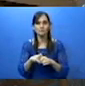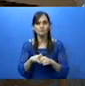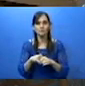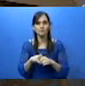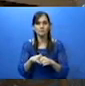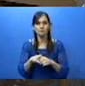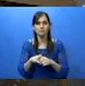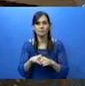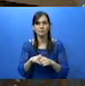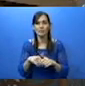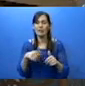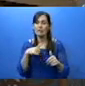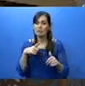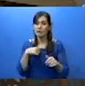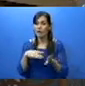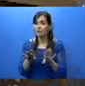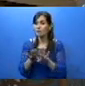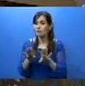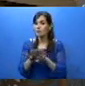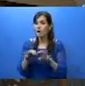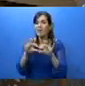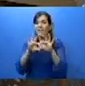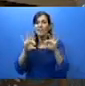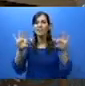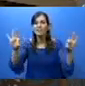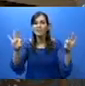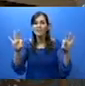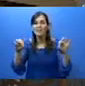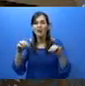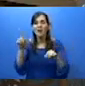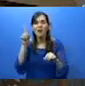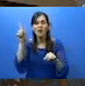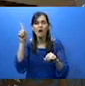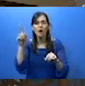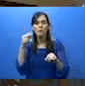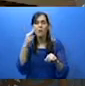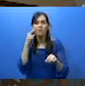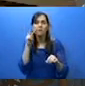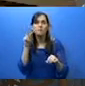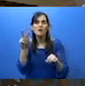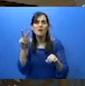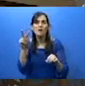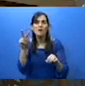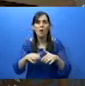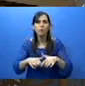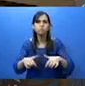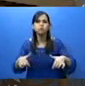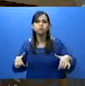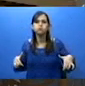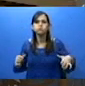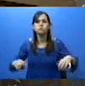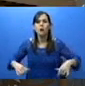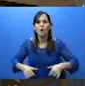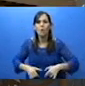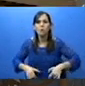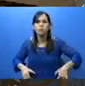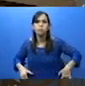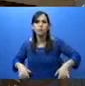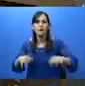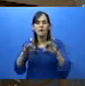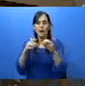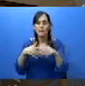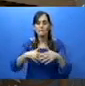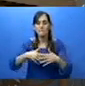certo? E a fita métrica, que nós também usamos. Essa fita aqui, muitas costureiras usam, tá bom? Para medir